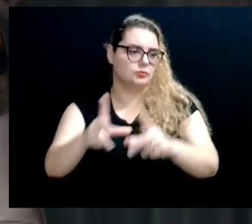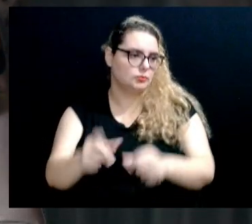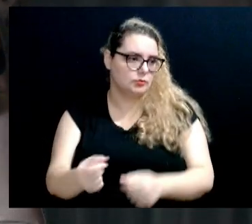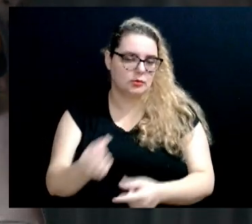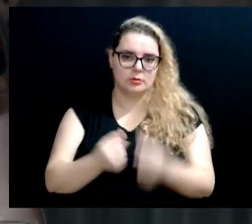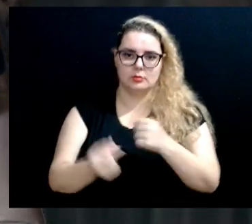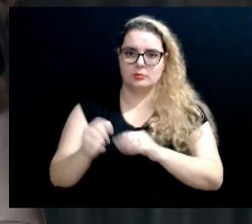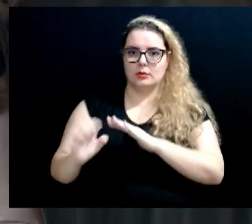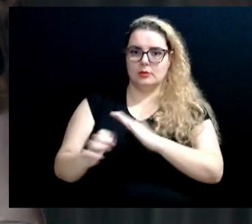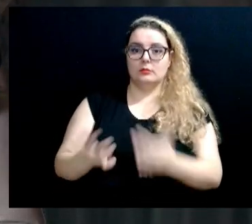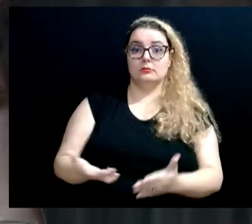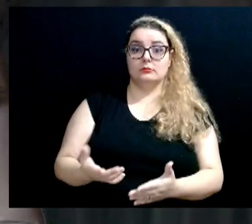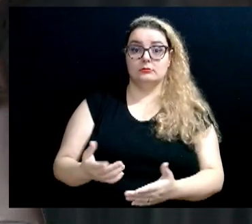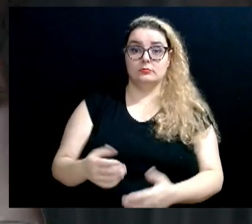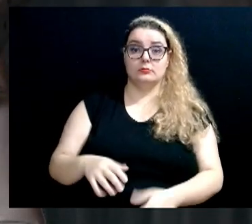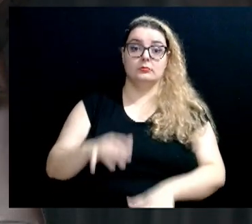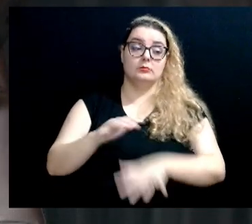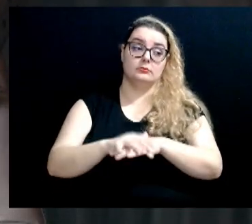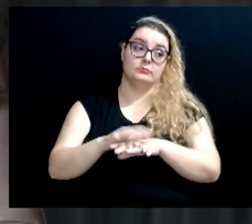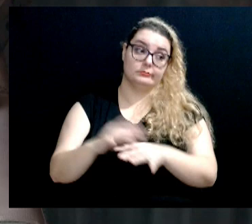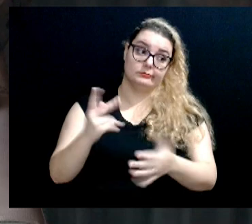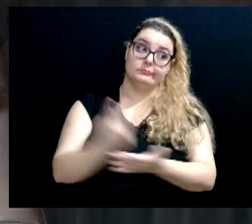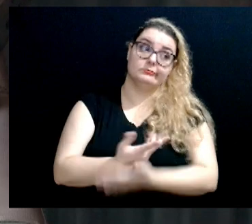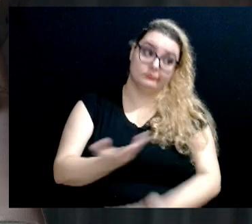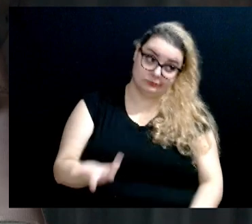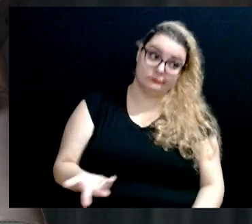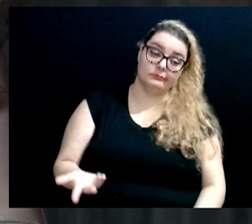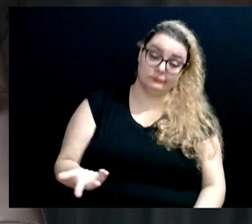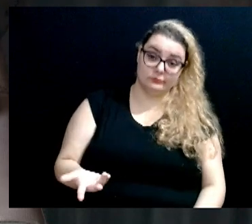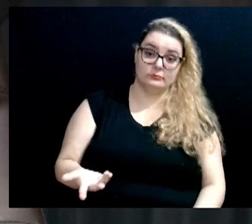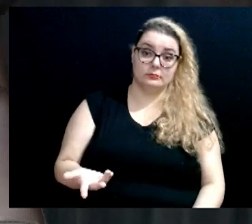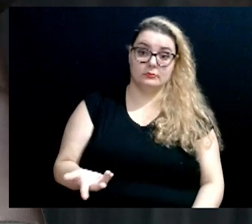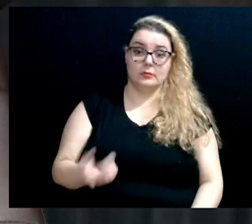causa de uma contabilidade incorreta. Então, assim, os riscos, eles